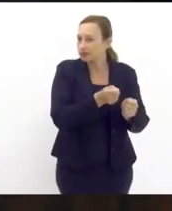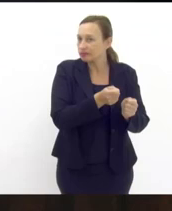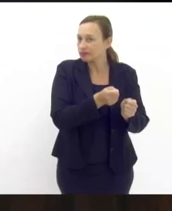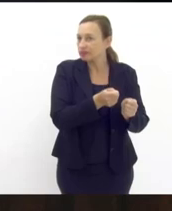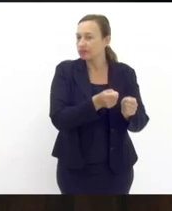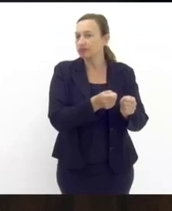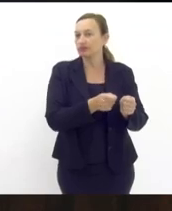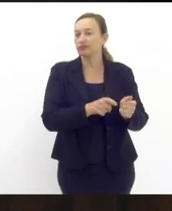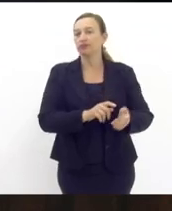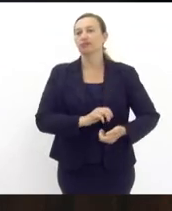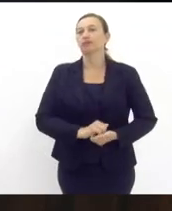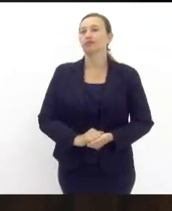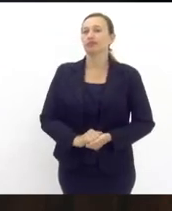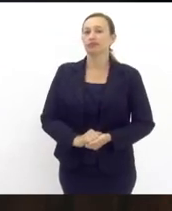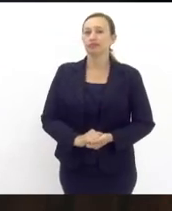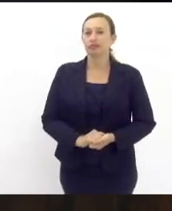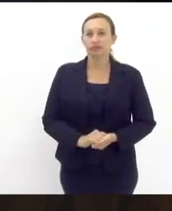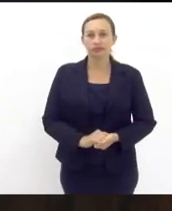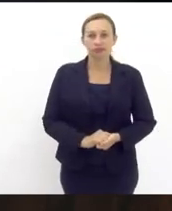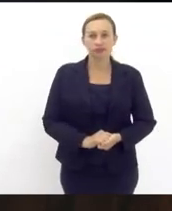financeira e